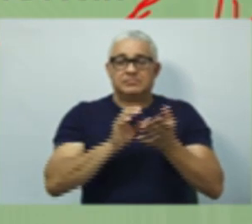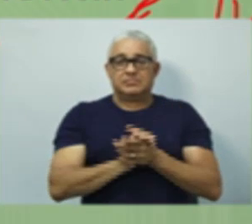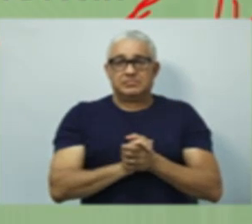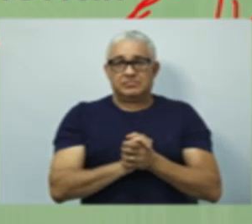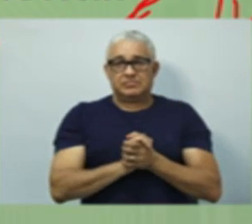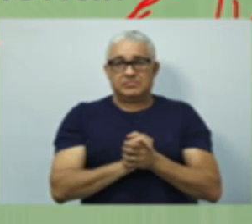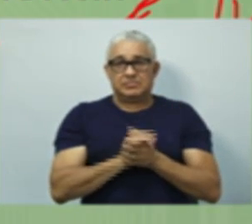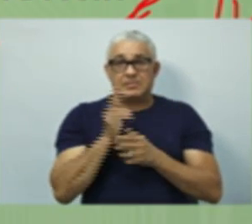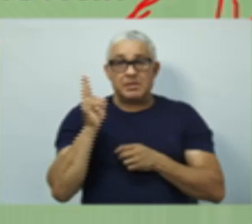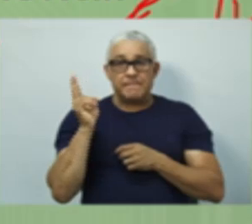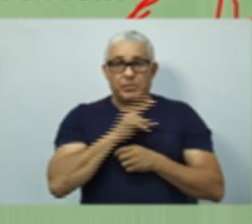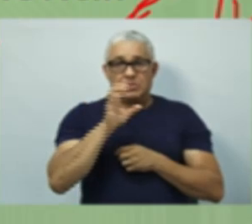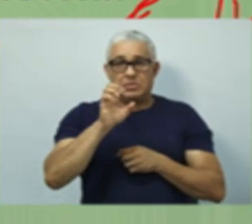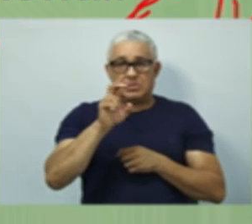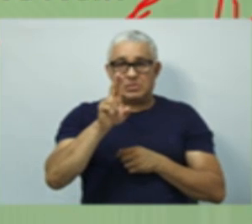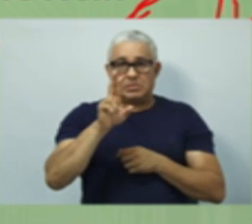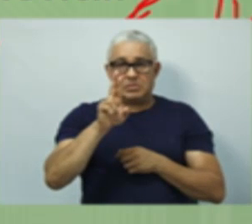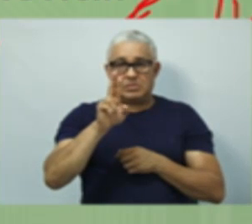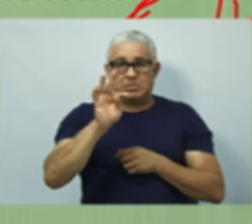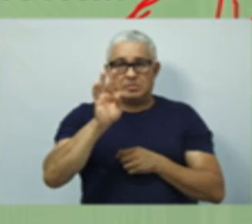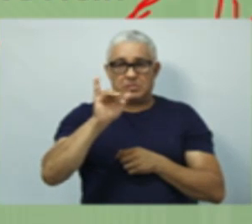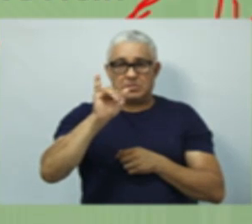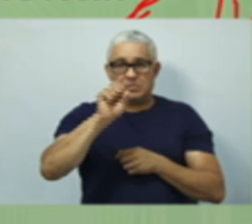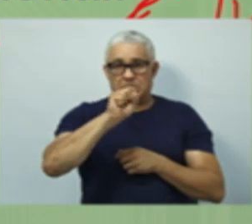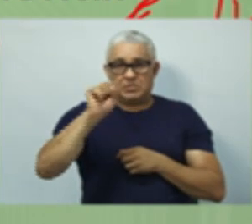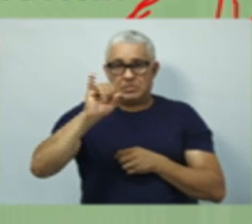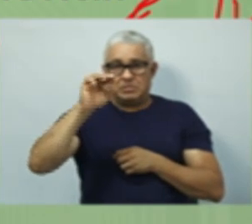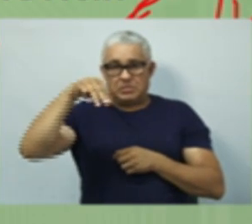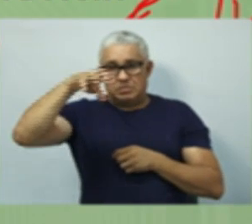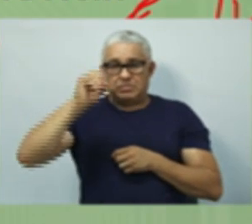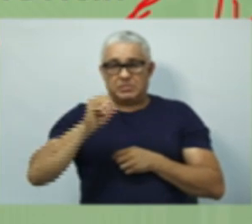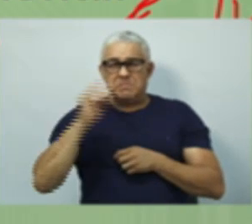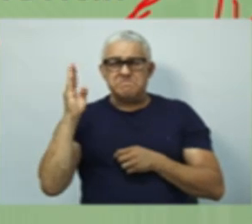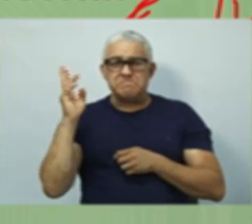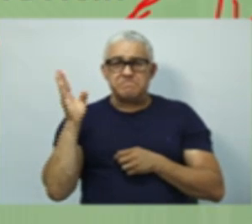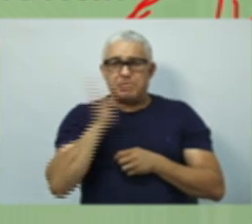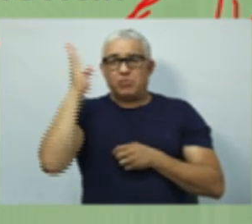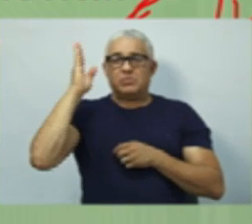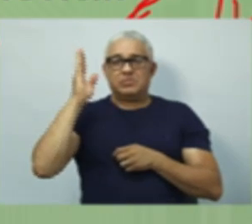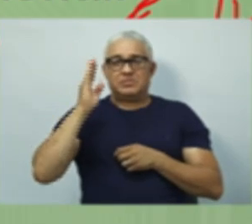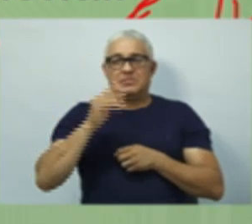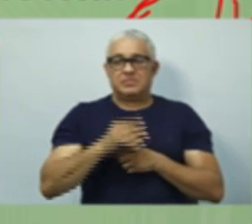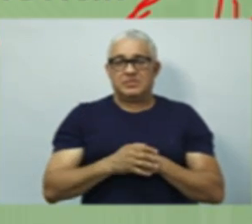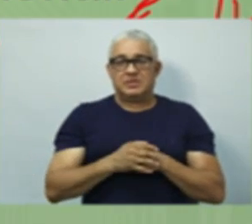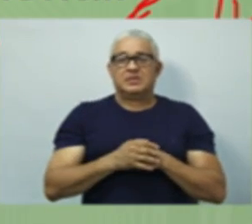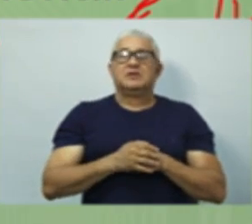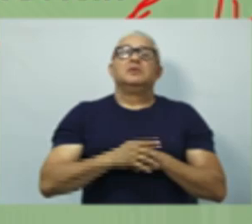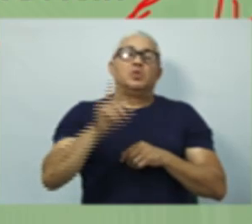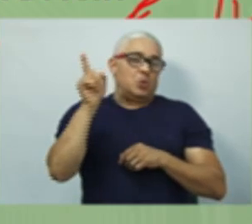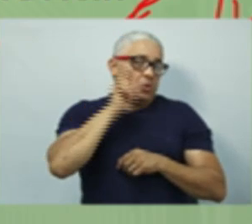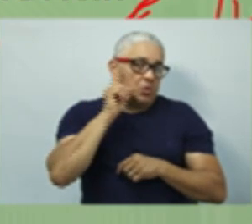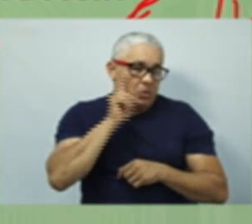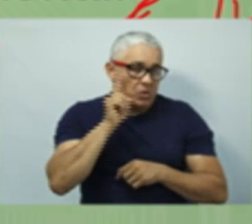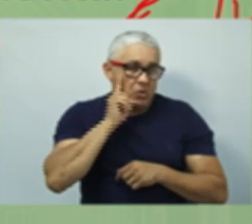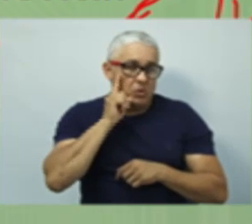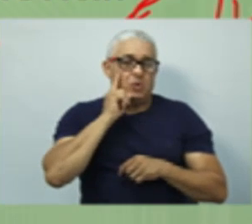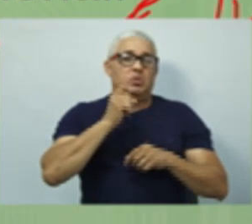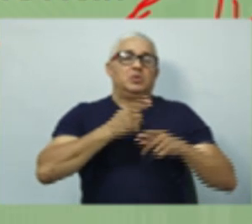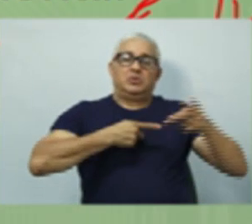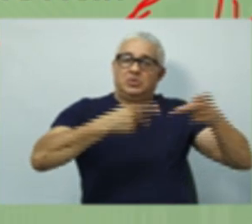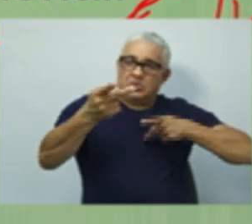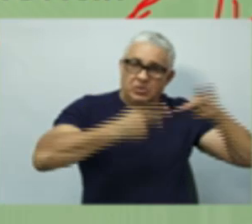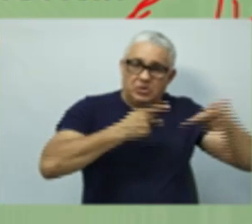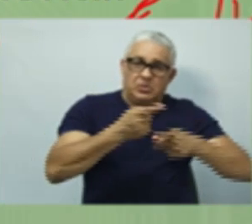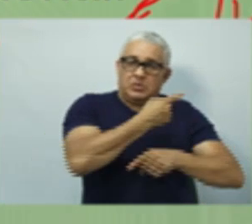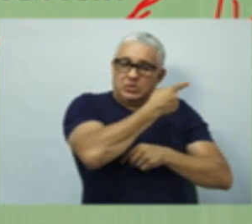como curtíssimo prazo, porque o operacional ele faz planos diários, ele faz planos semanais, ele faz